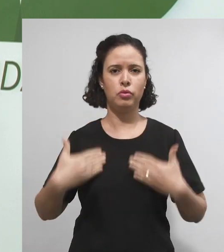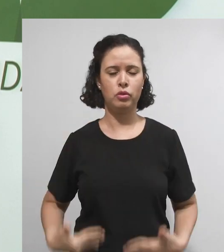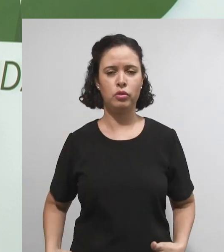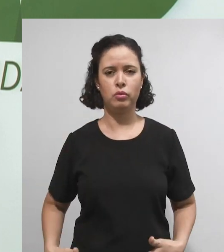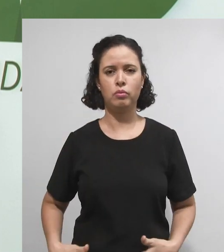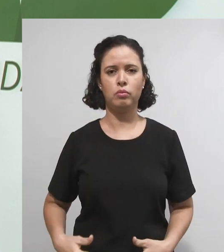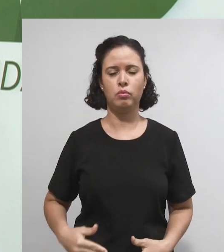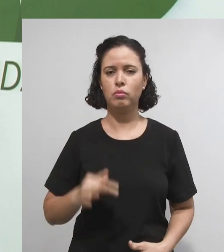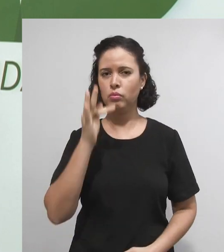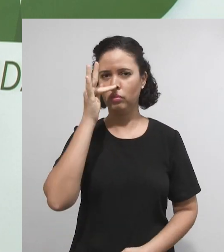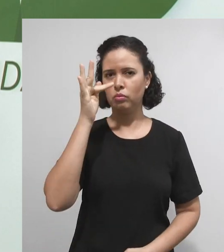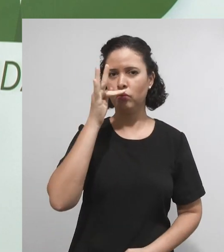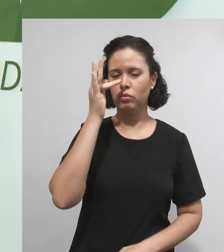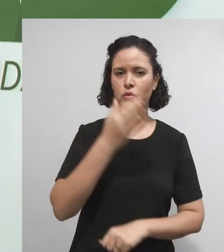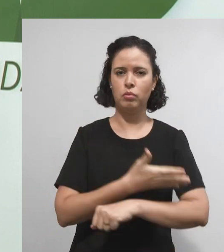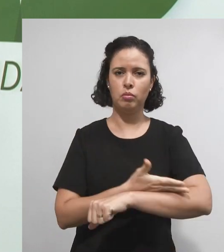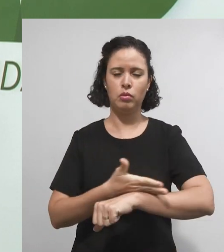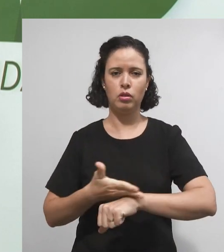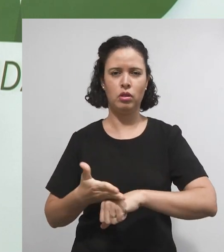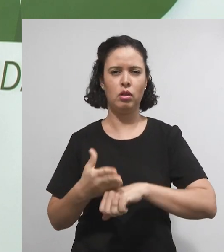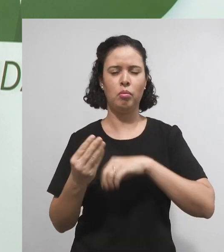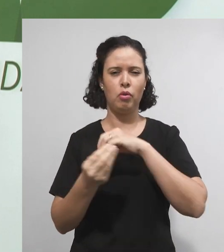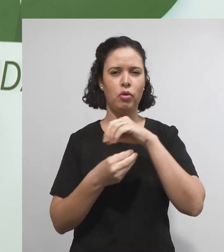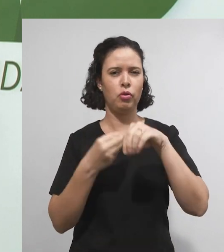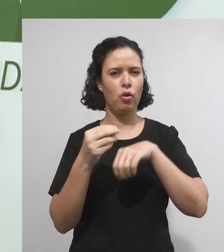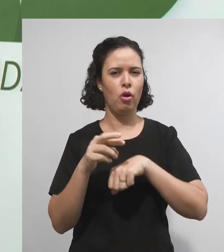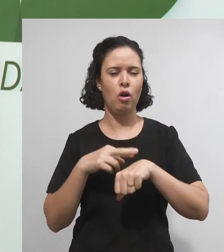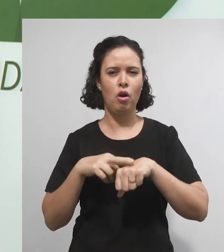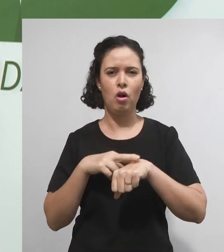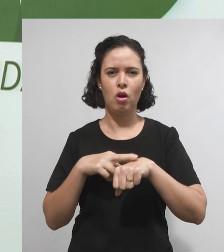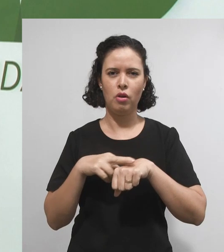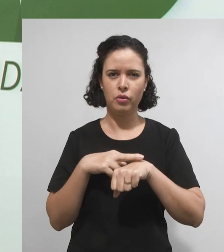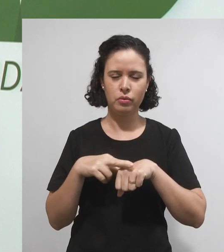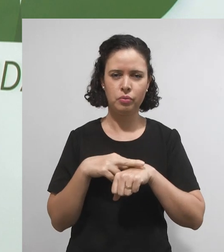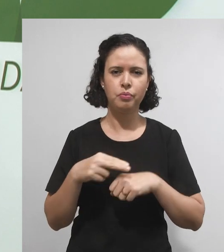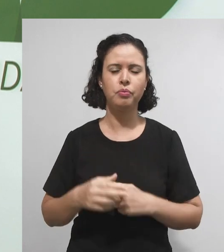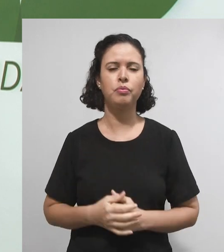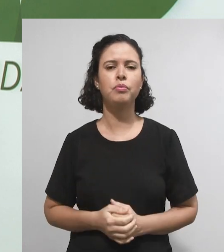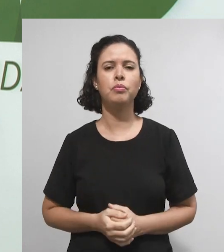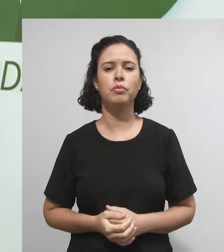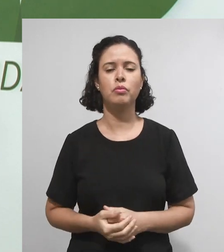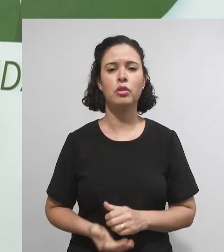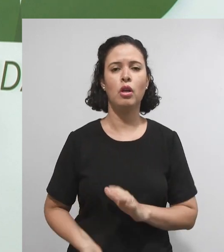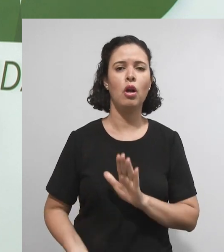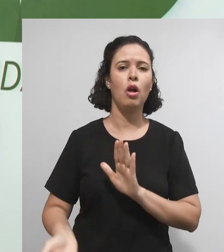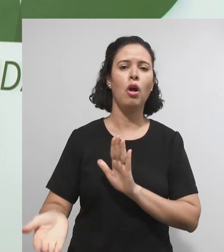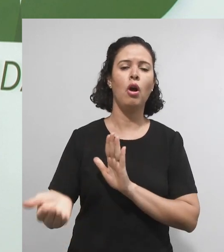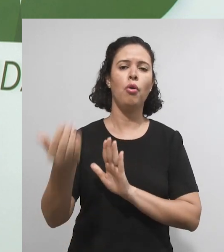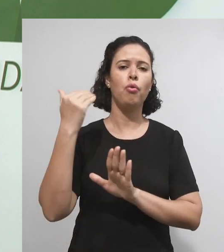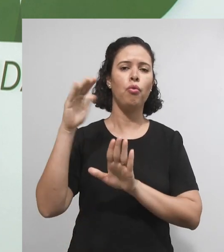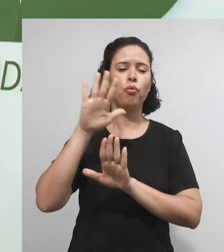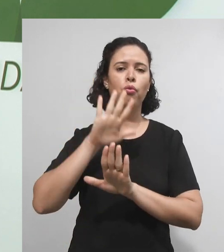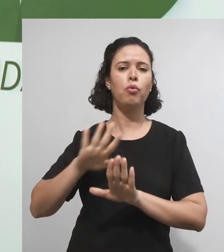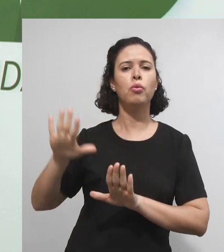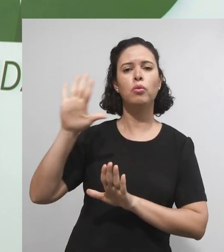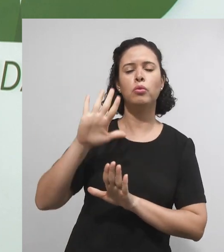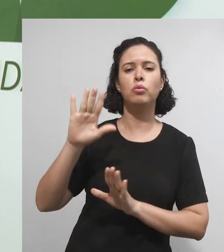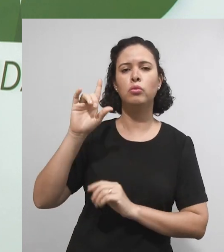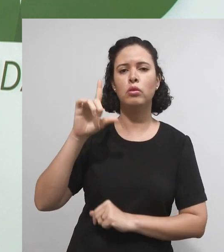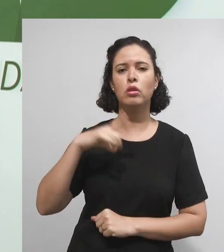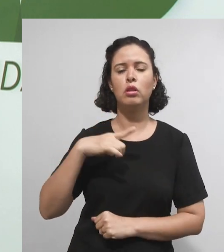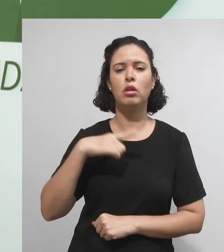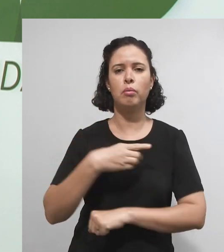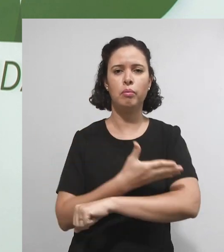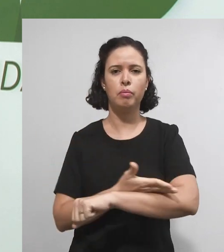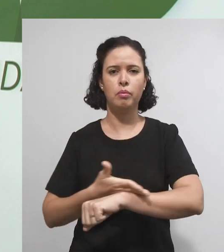floral branco, com as flores rosas, né, em tom de rosa. Ao meu fundo está uma